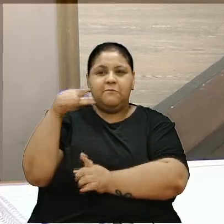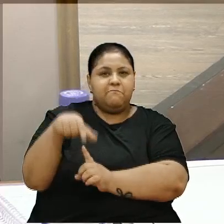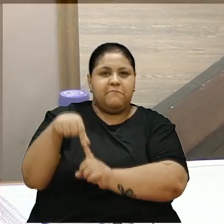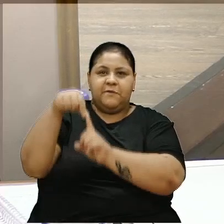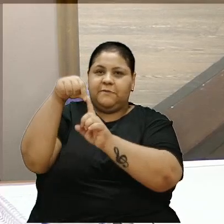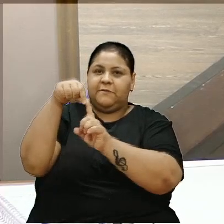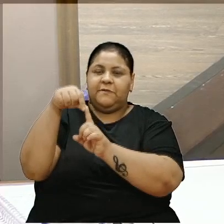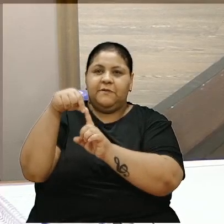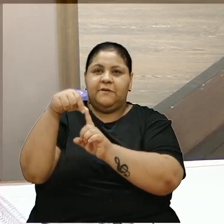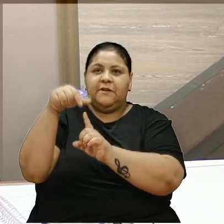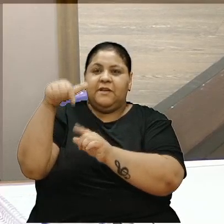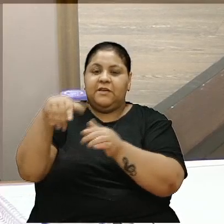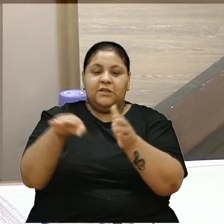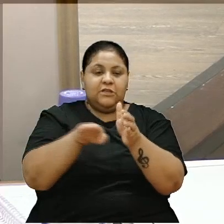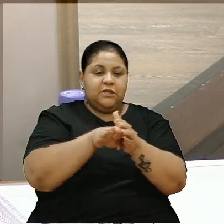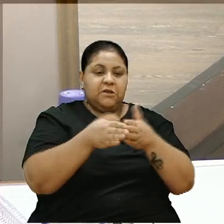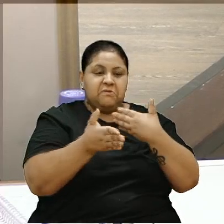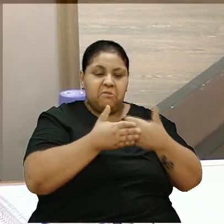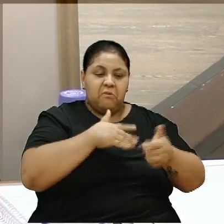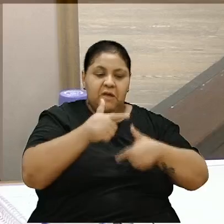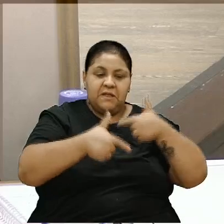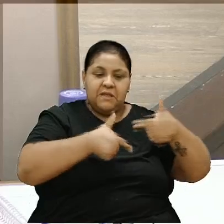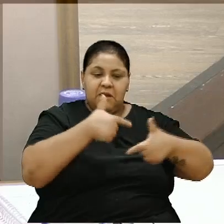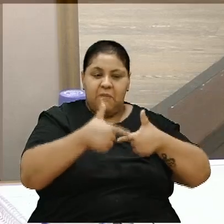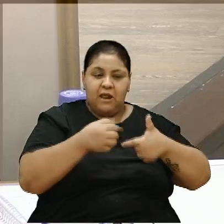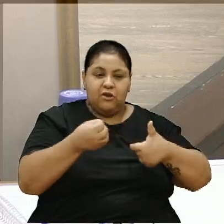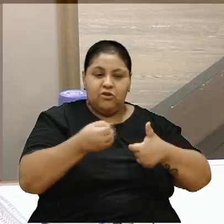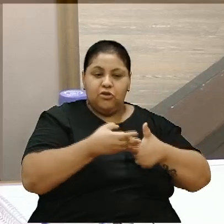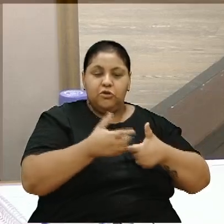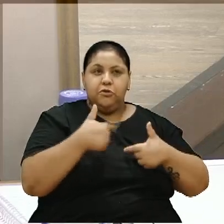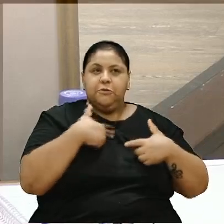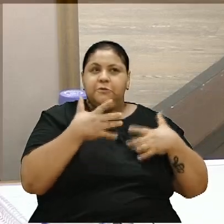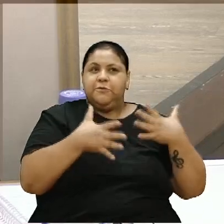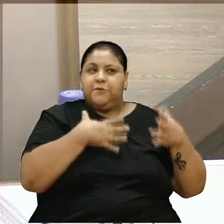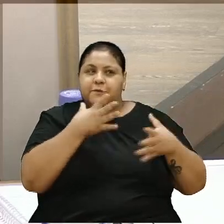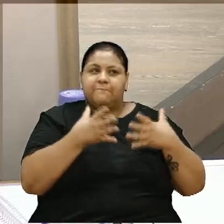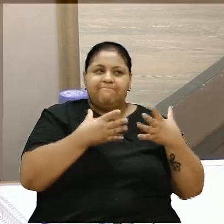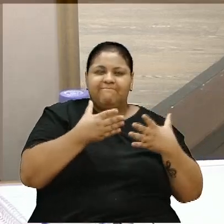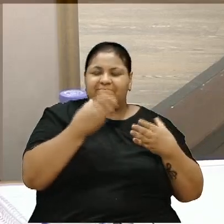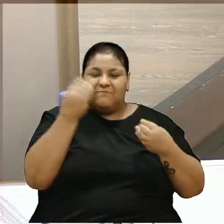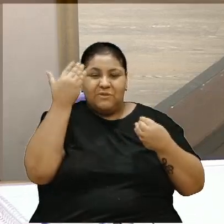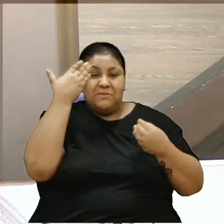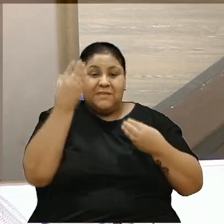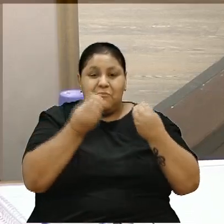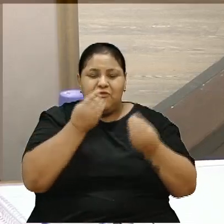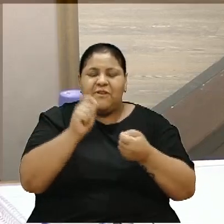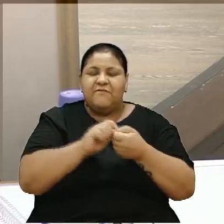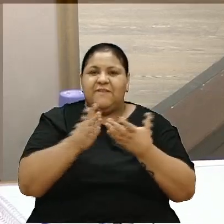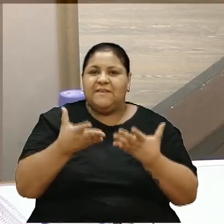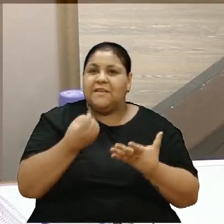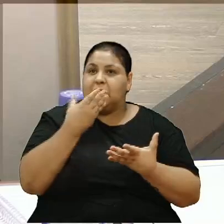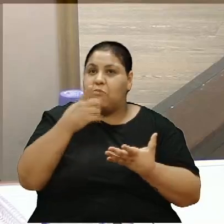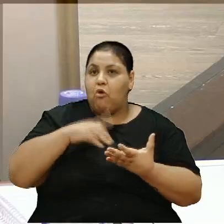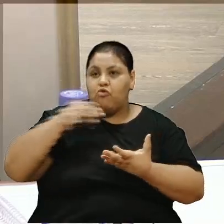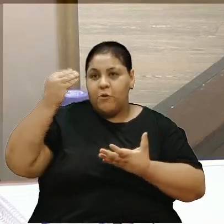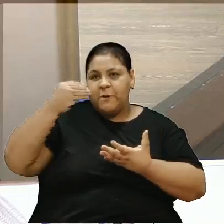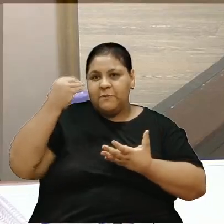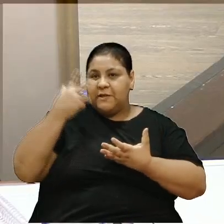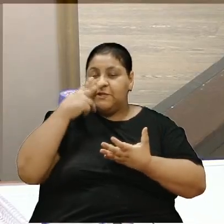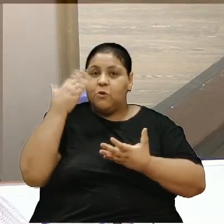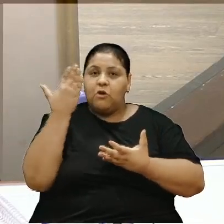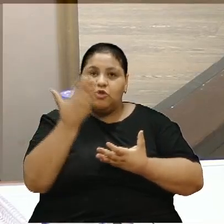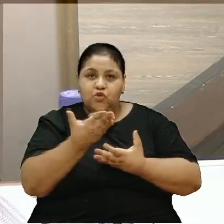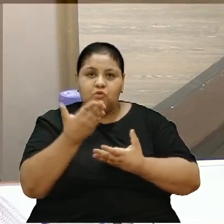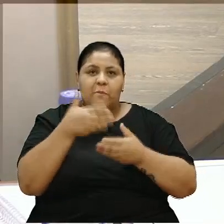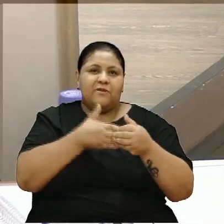Porque assim como a gente chega em qualquer trabalho, qualquer espaço novo, tu fica meio deslocado muitas vezes. E que bom que tem uma experiência como o senhor aqui para